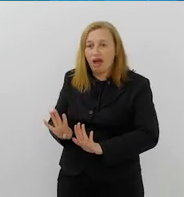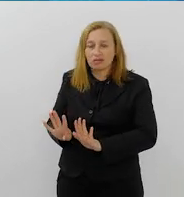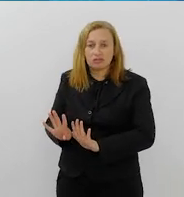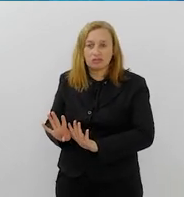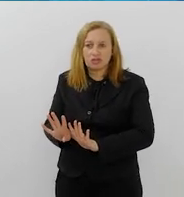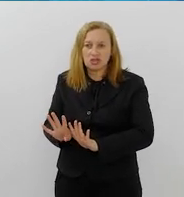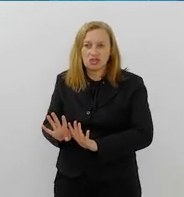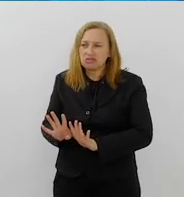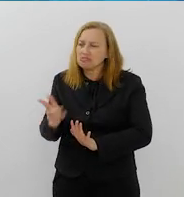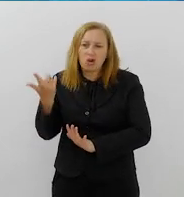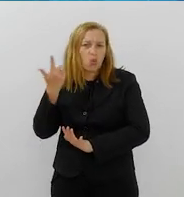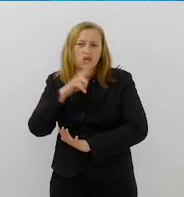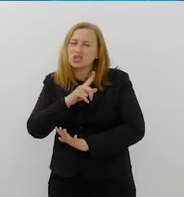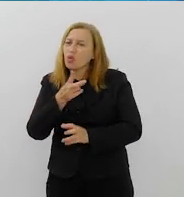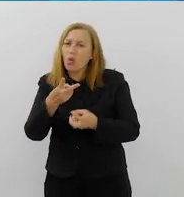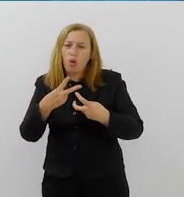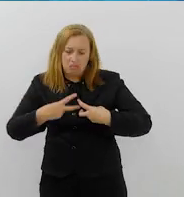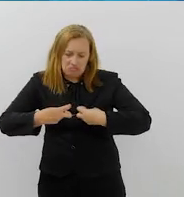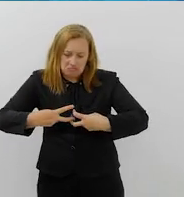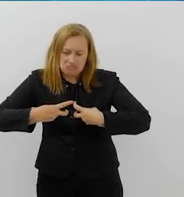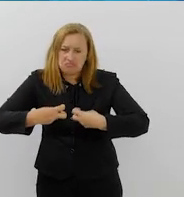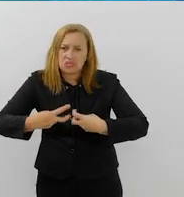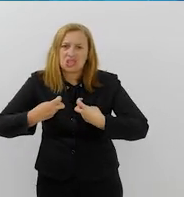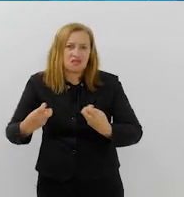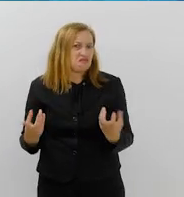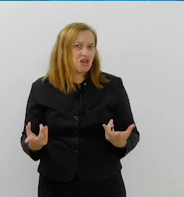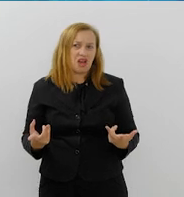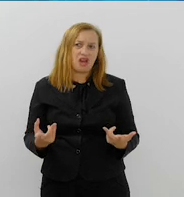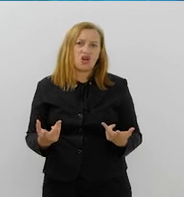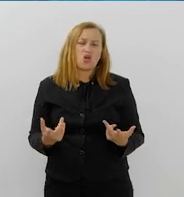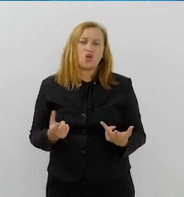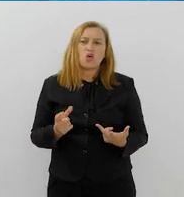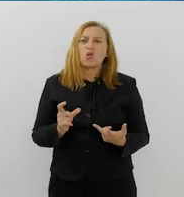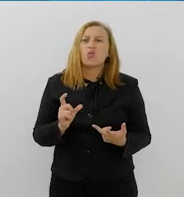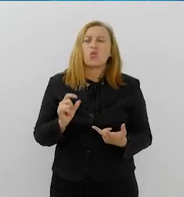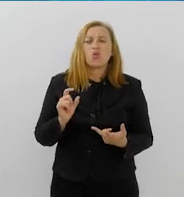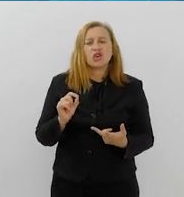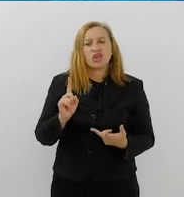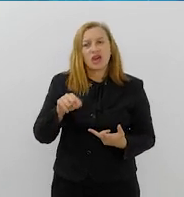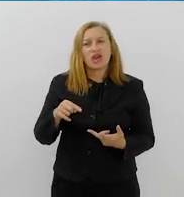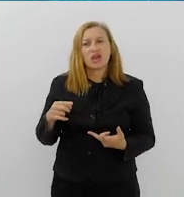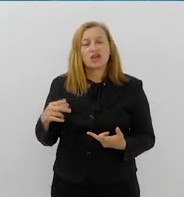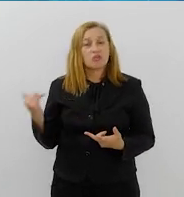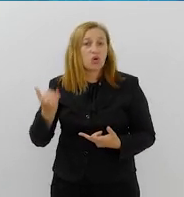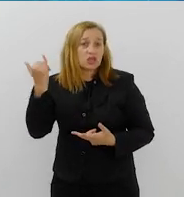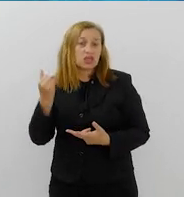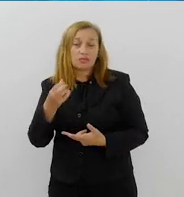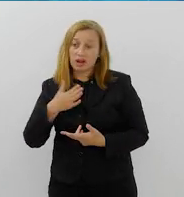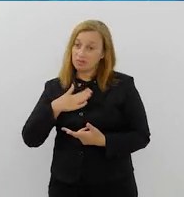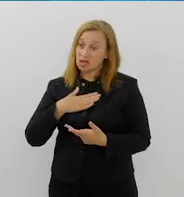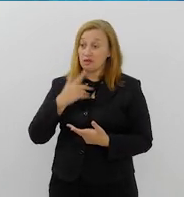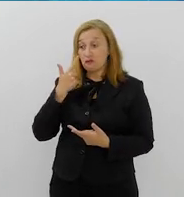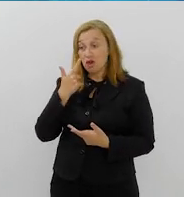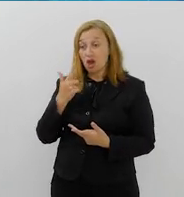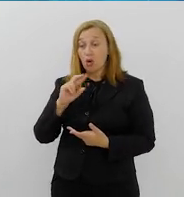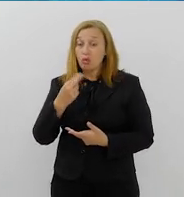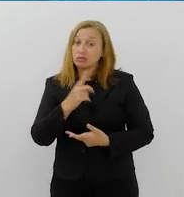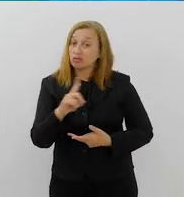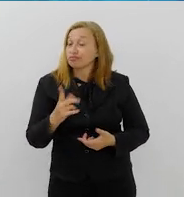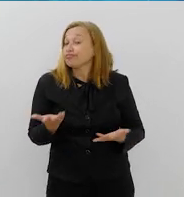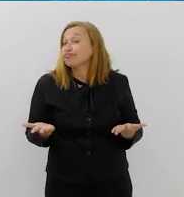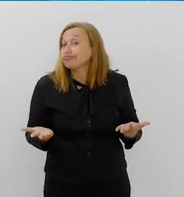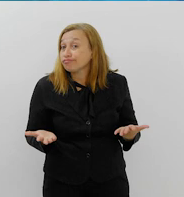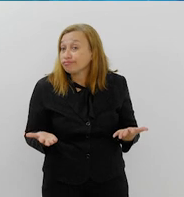né? Inclusive, eu não consigo discernir o que é algo que vale a pena eu consumir, o que não vale a